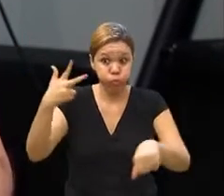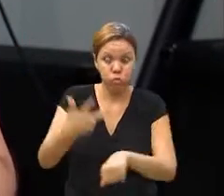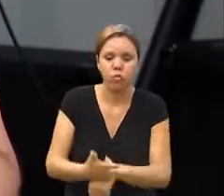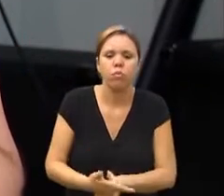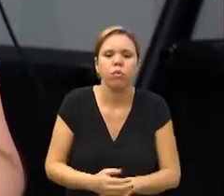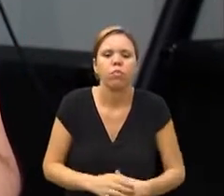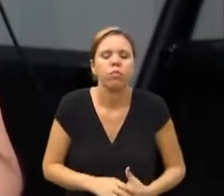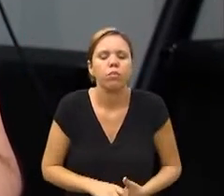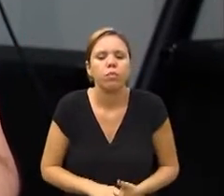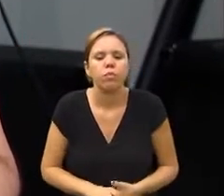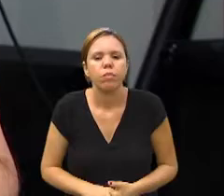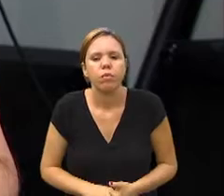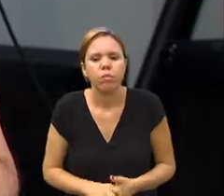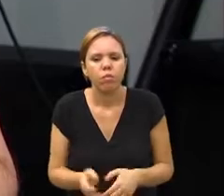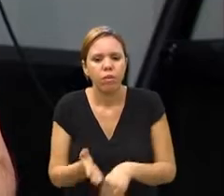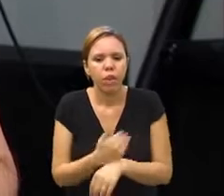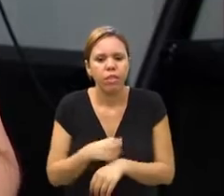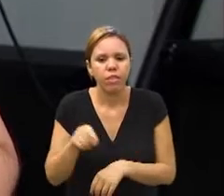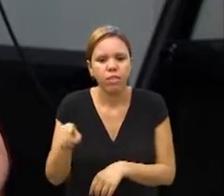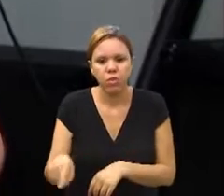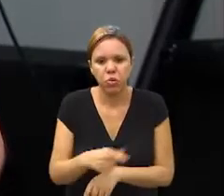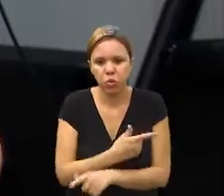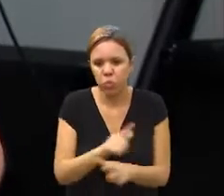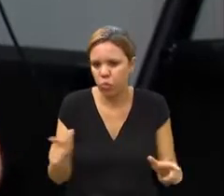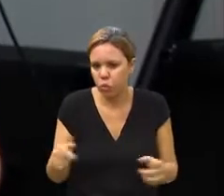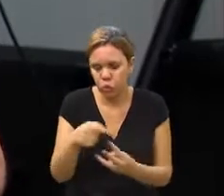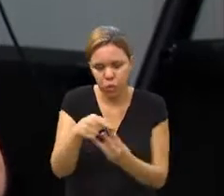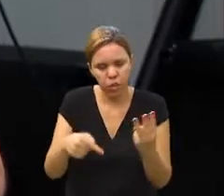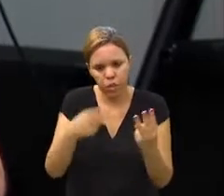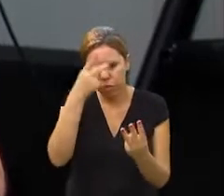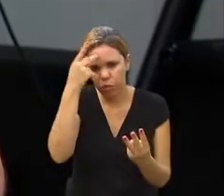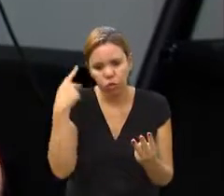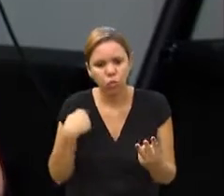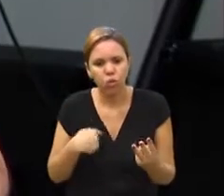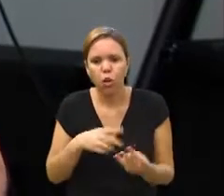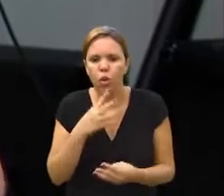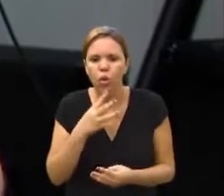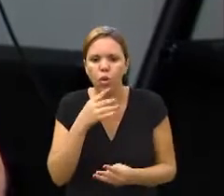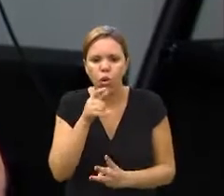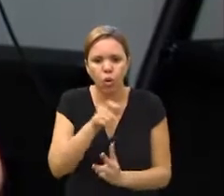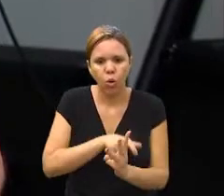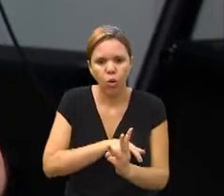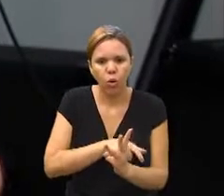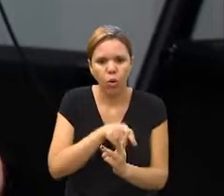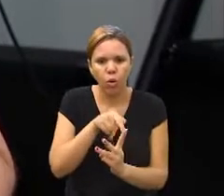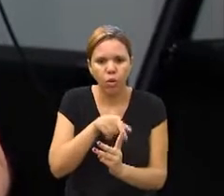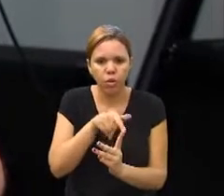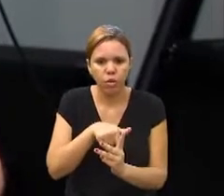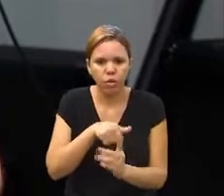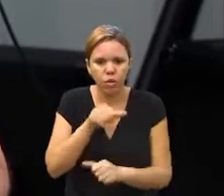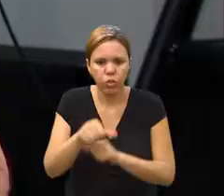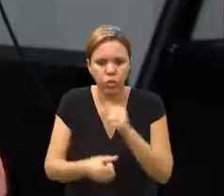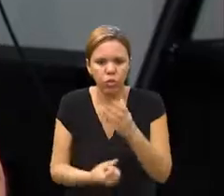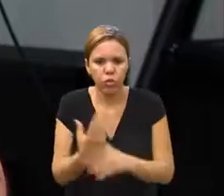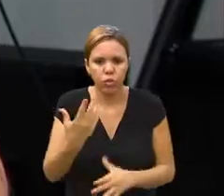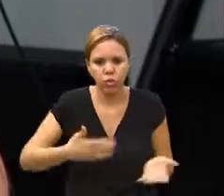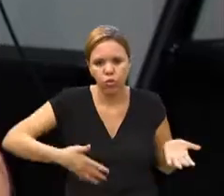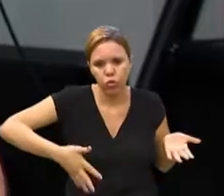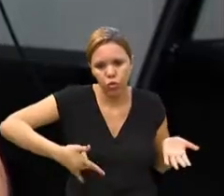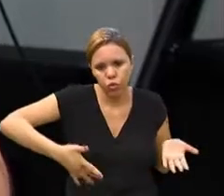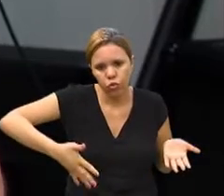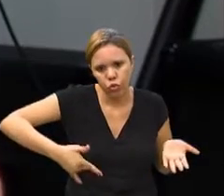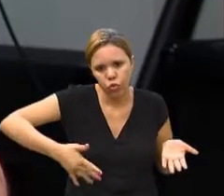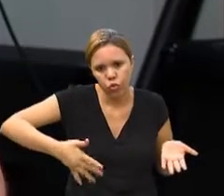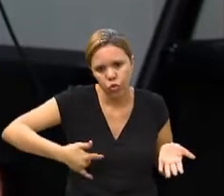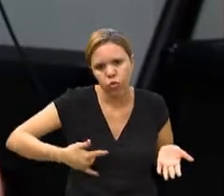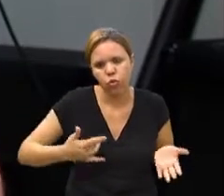tal. E antes dele eu não tinha um trio, né? Eu conhecia um cara que se tornaria o baixista